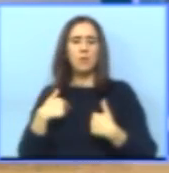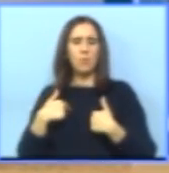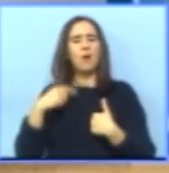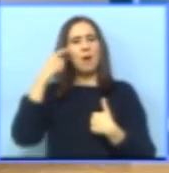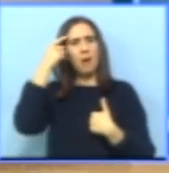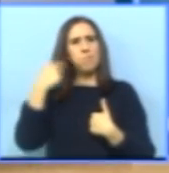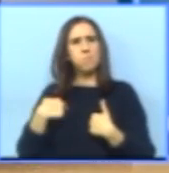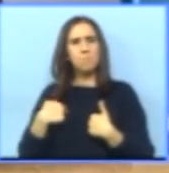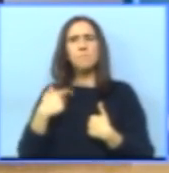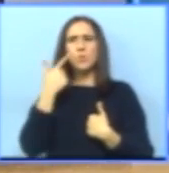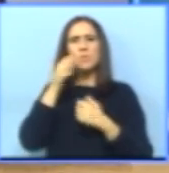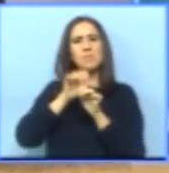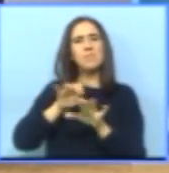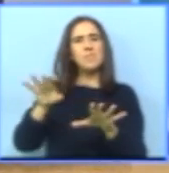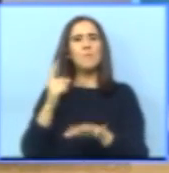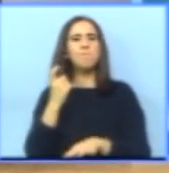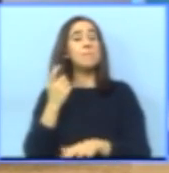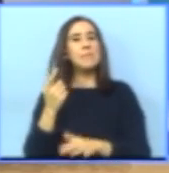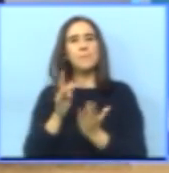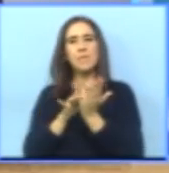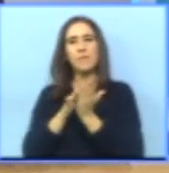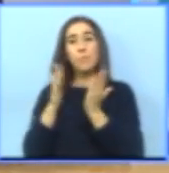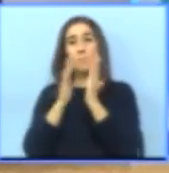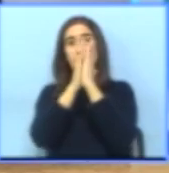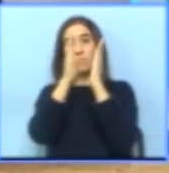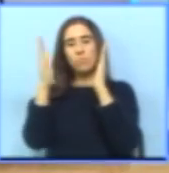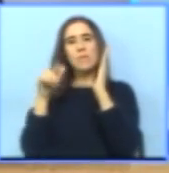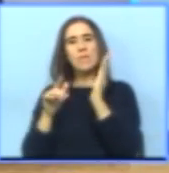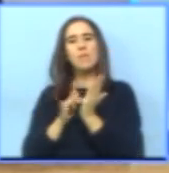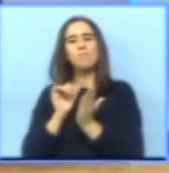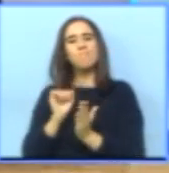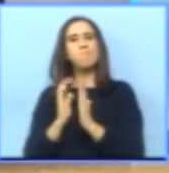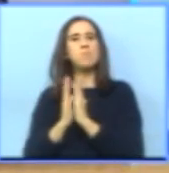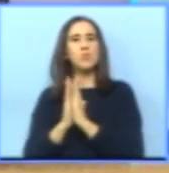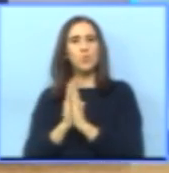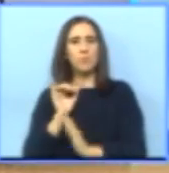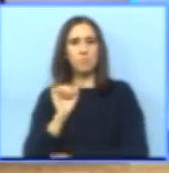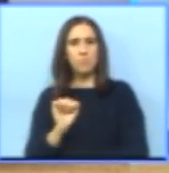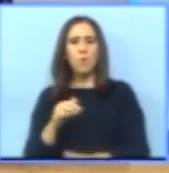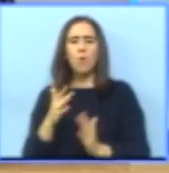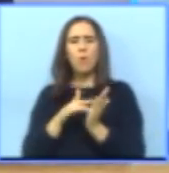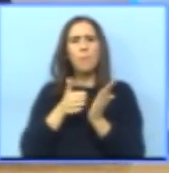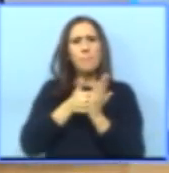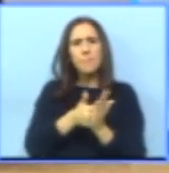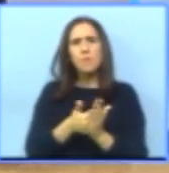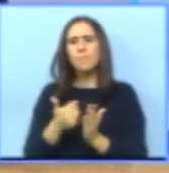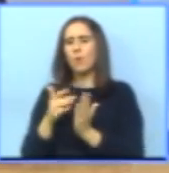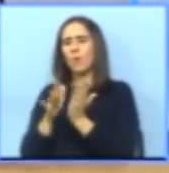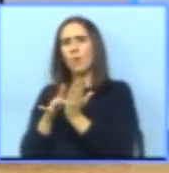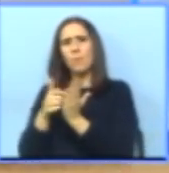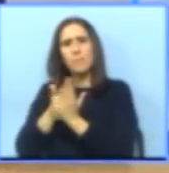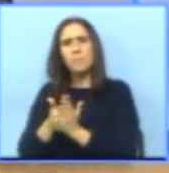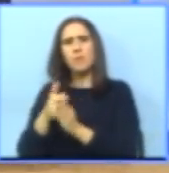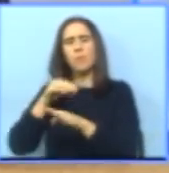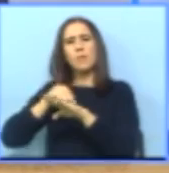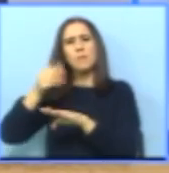que devia ser mais conhecida, é que a maior parte dos livros que estão nessa biblioteca são livros de teor religioso. Ou Bíblias, ou comentários da Bíblia, ou